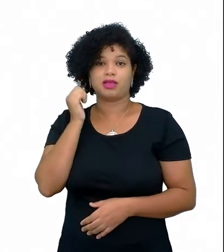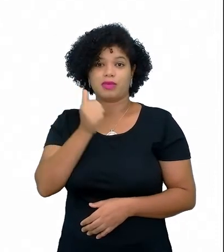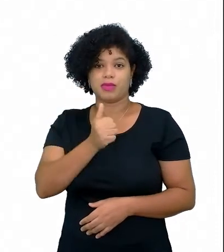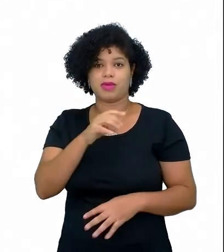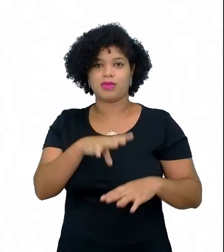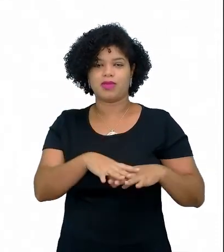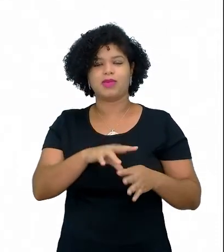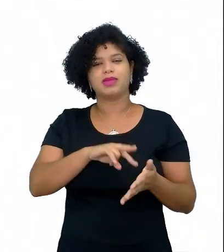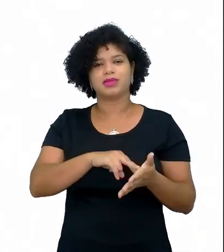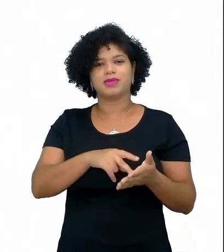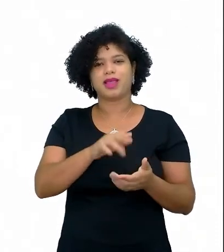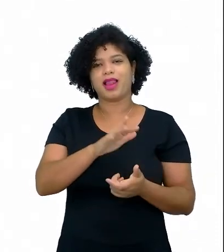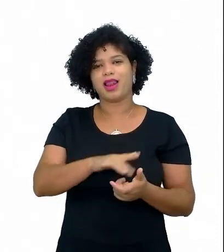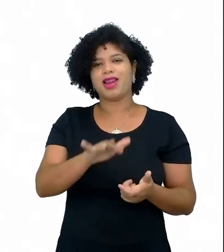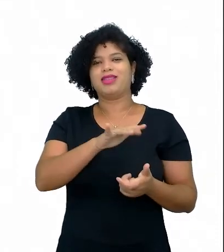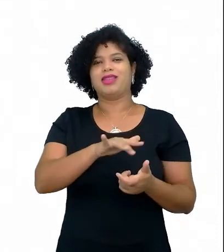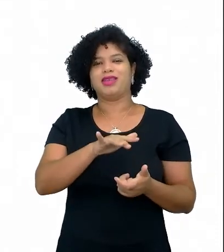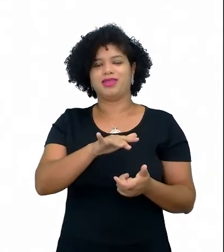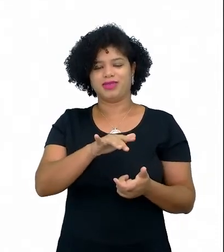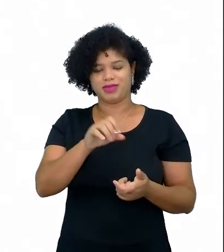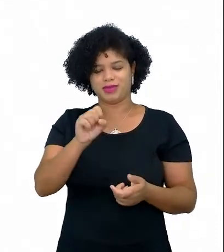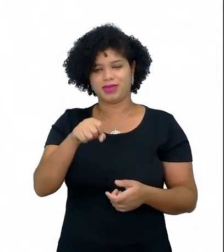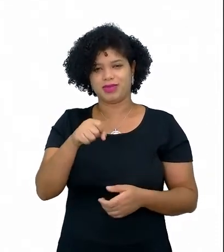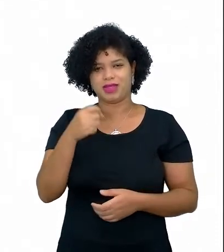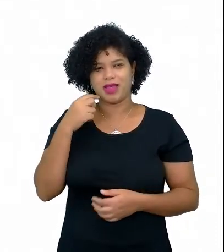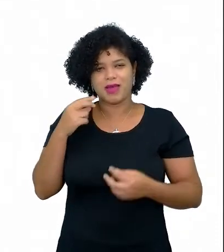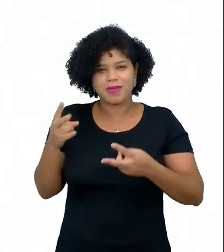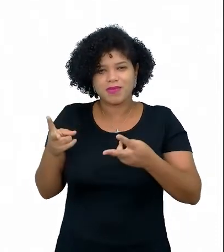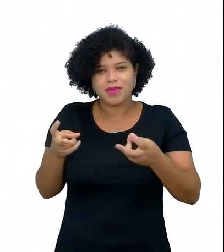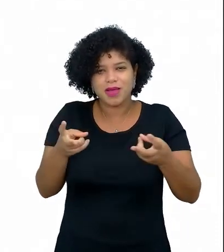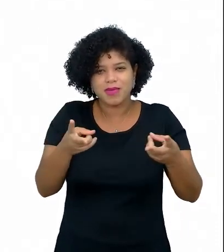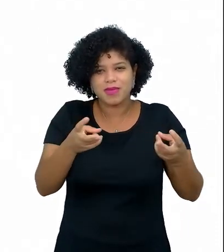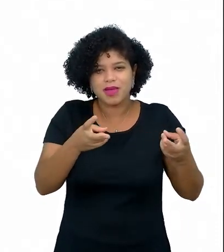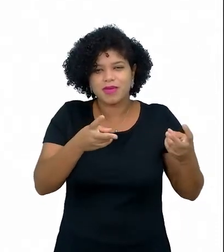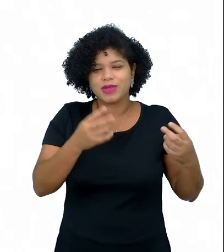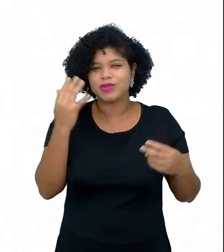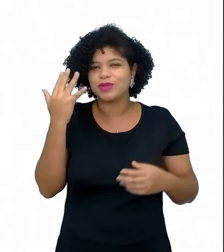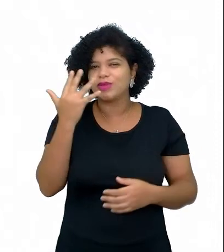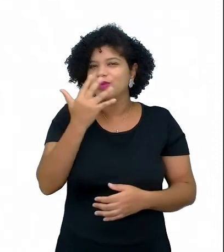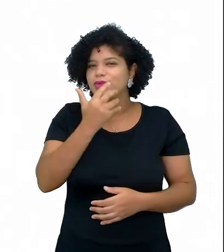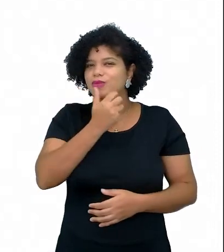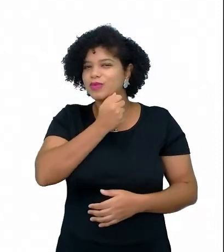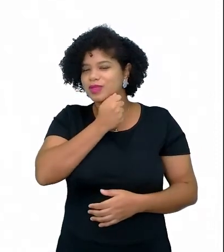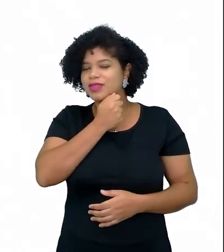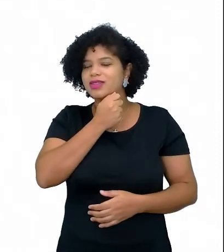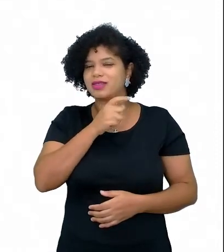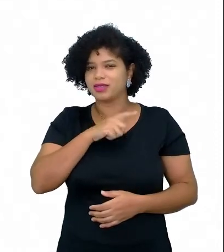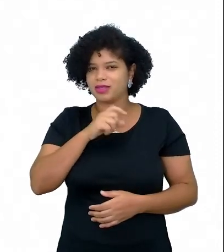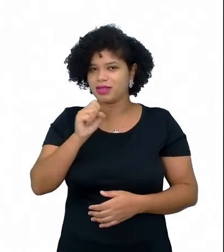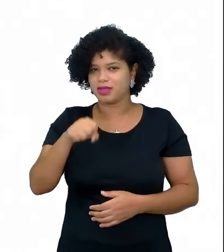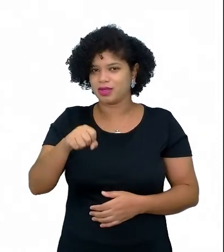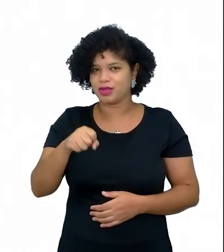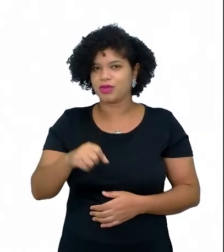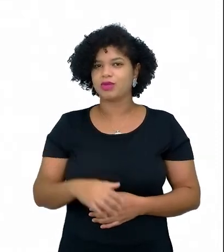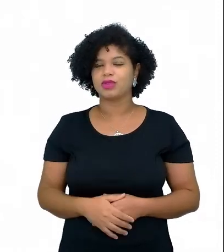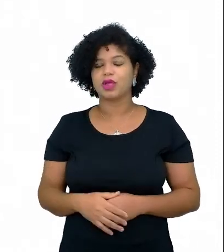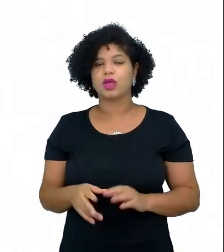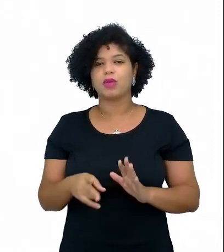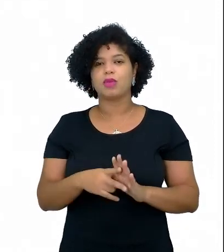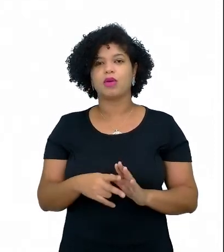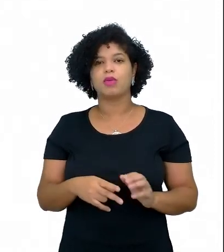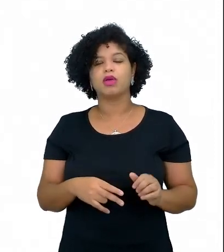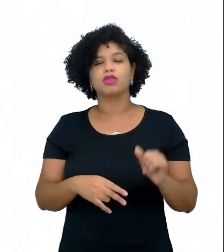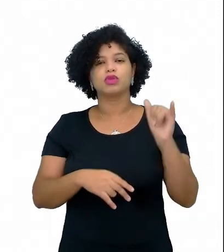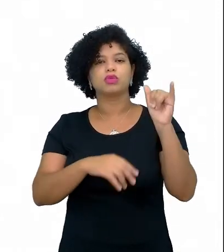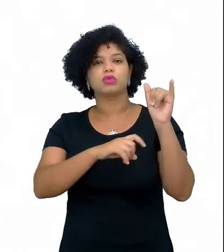sentido ele vai ver nesses números, né? Vai ver a beleza das parábolas, dos nossas hipérboles, né? Das nossas elipses, né? Saber que